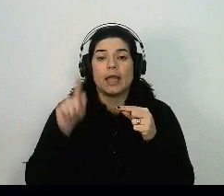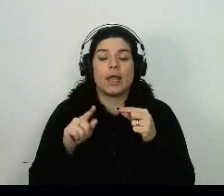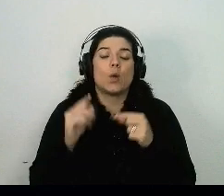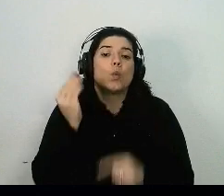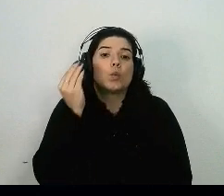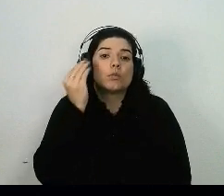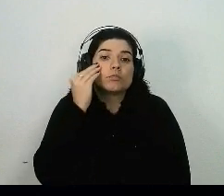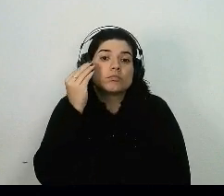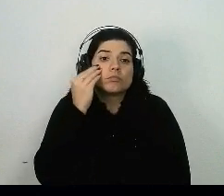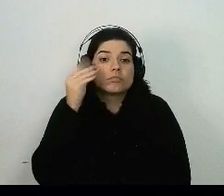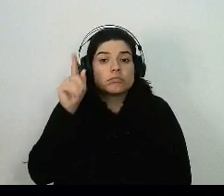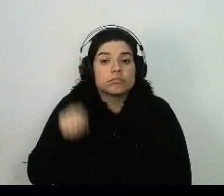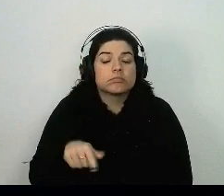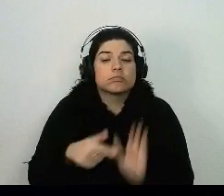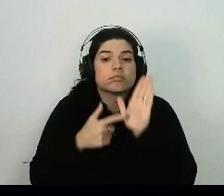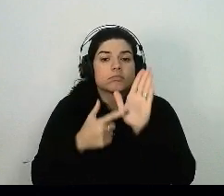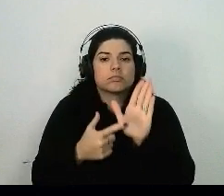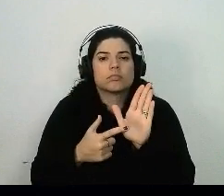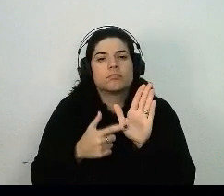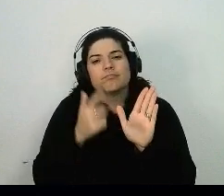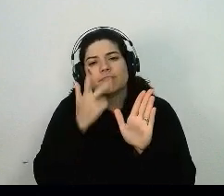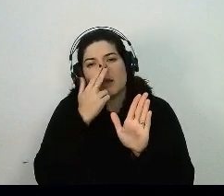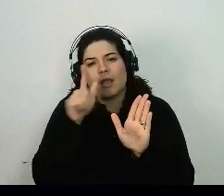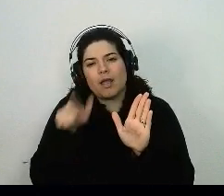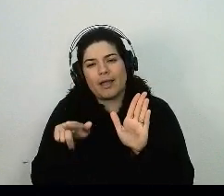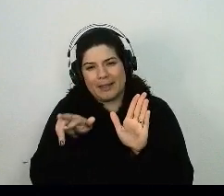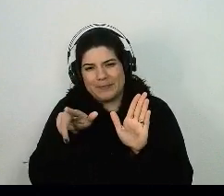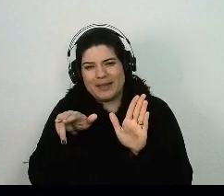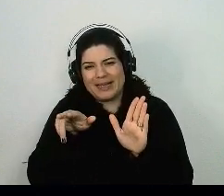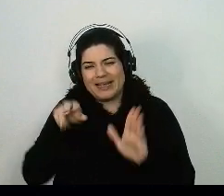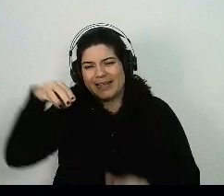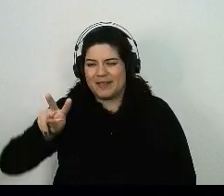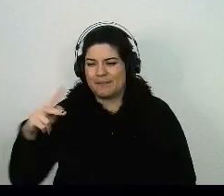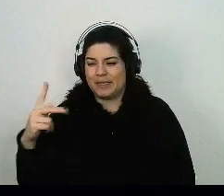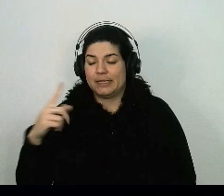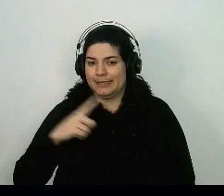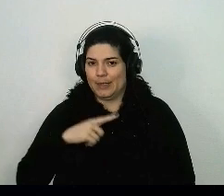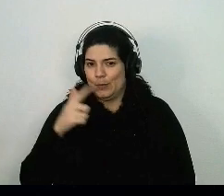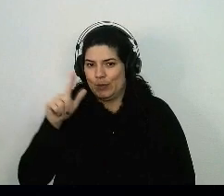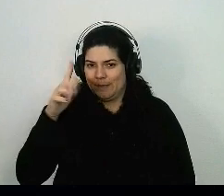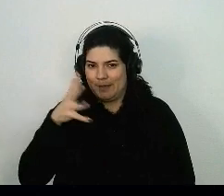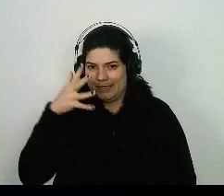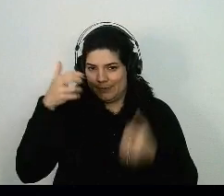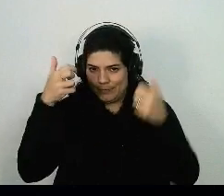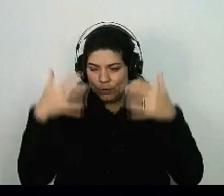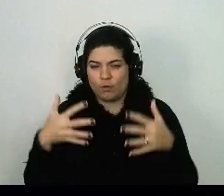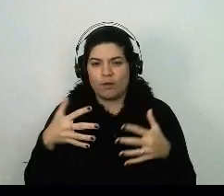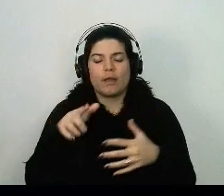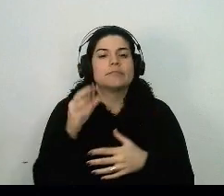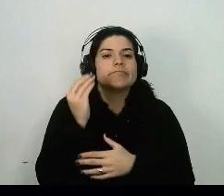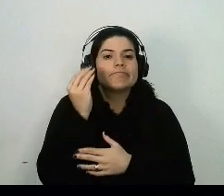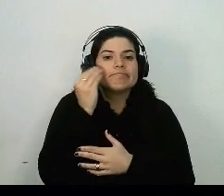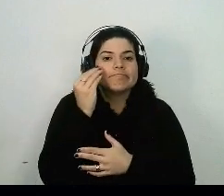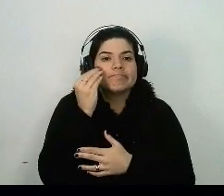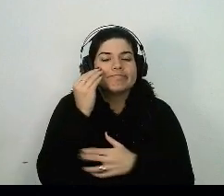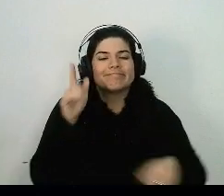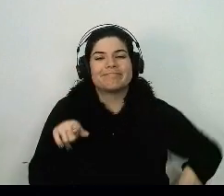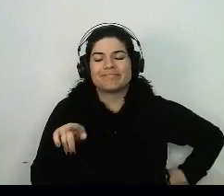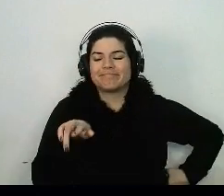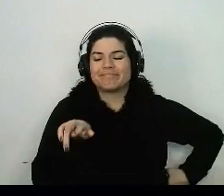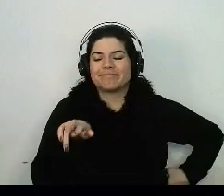quase uma irmã do MVP, teve uma palestra anterior aqui no Stadium, né, que falou do MVP. O protótipo é o irmão mais feinho,